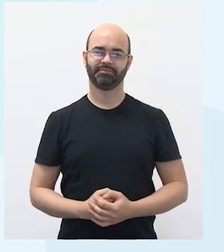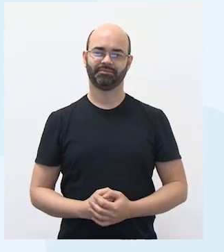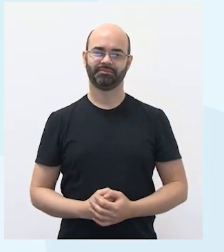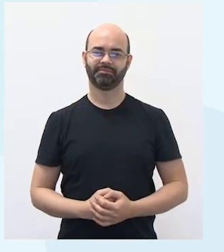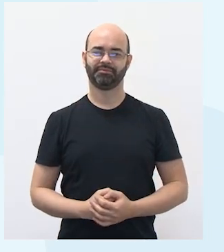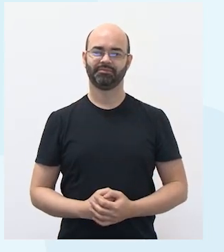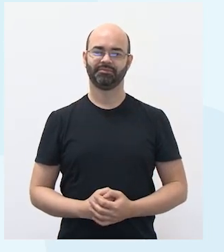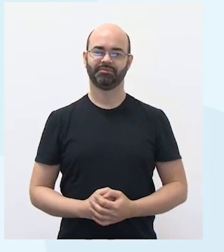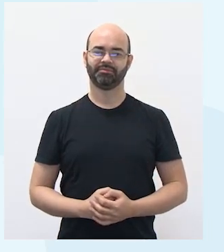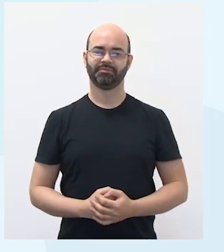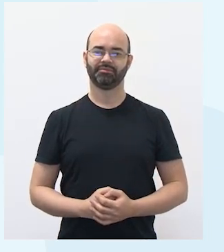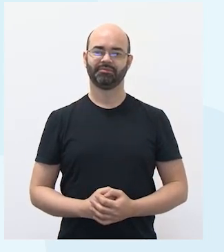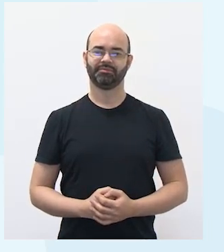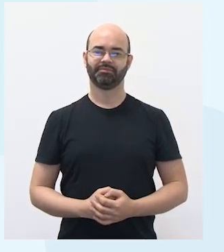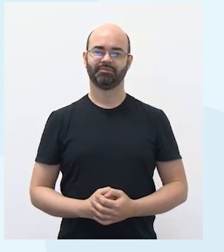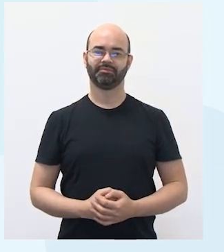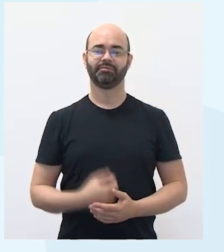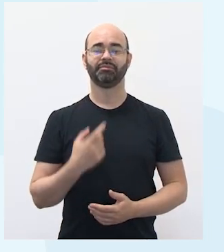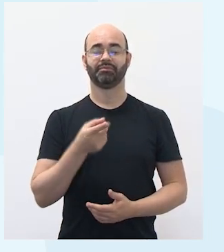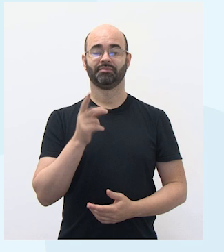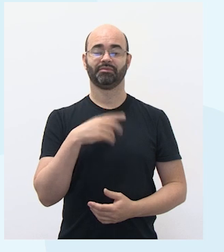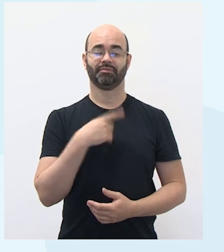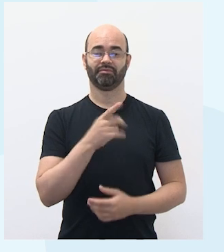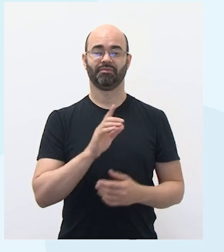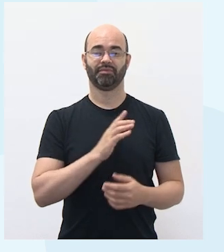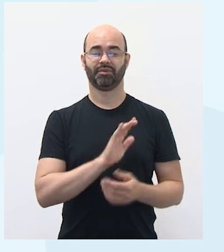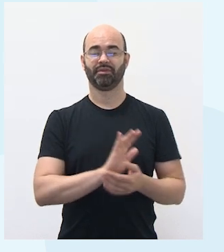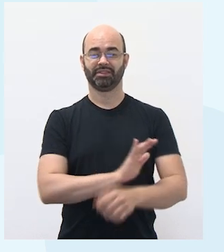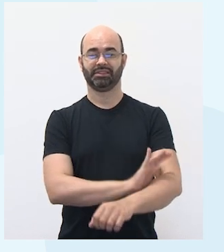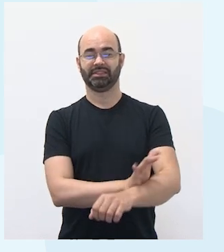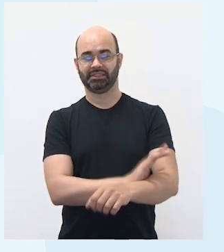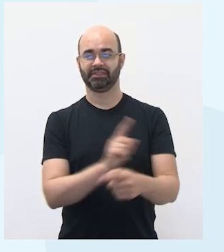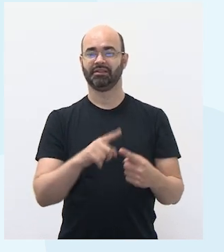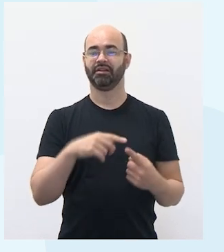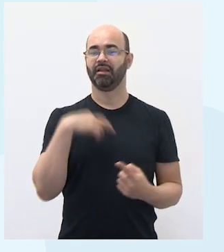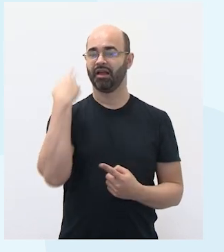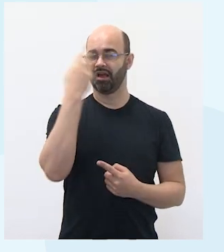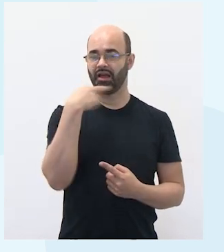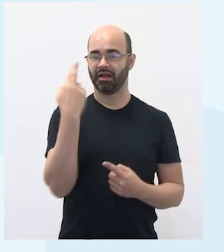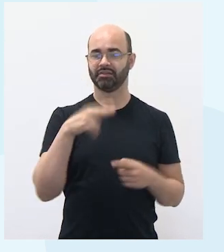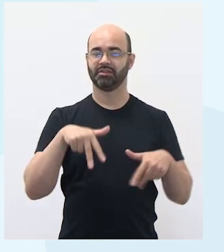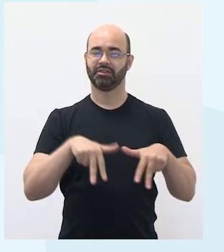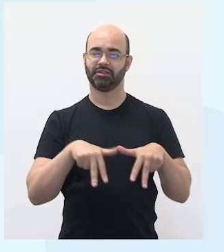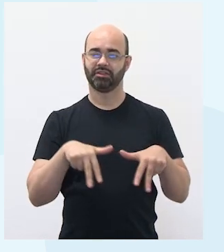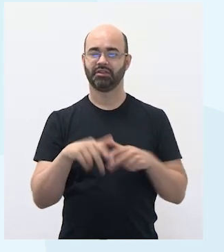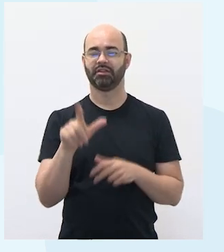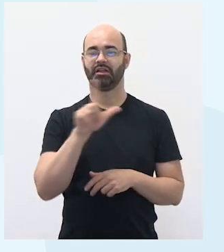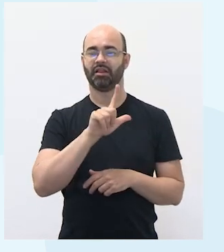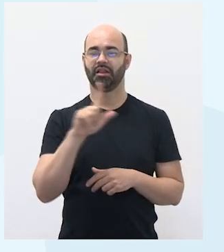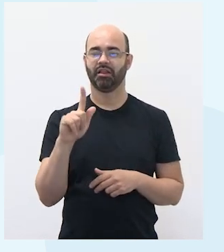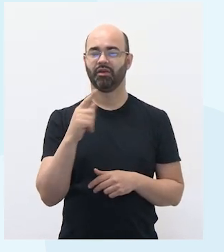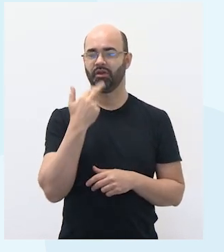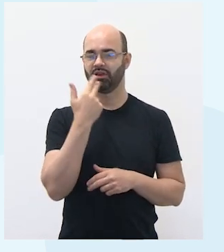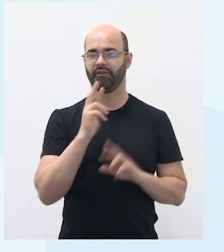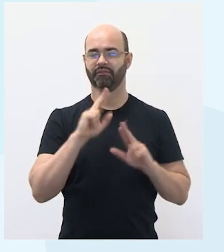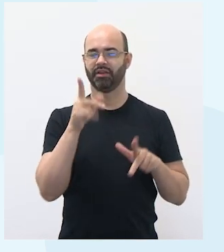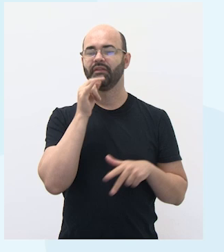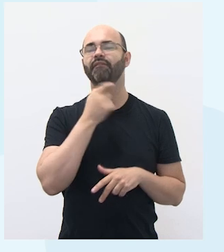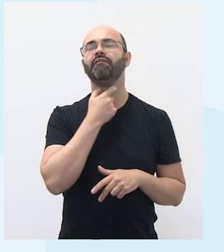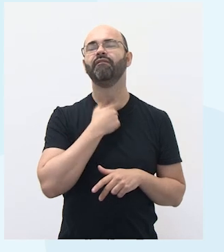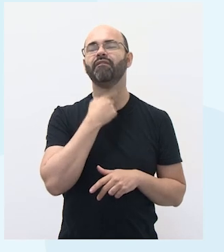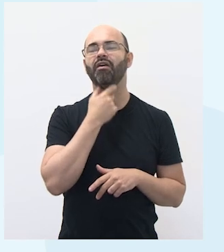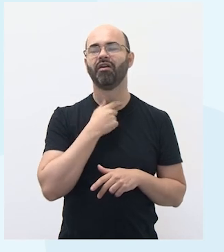Bom, existem as formas de discriminação, seja raça, etnia, diferença linguística, né,